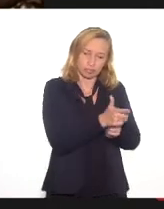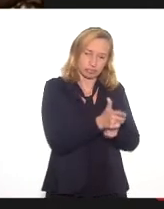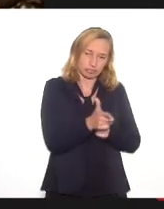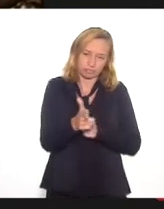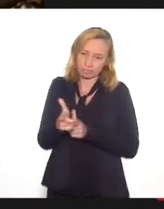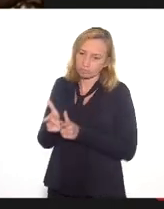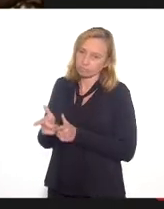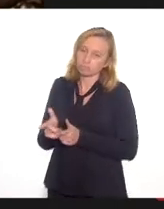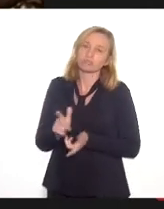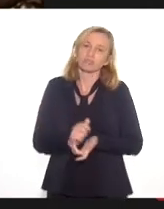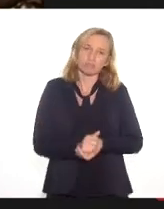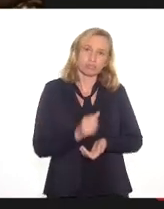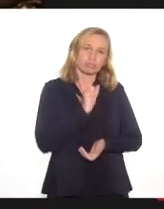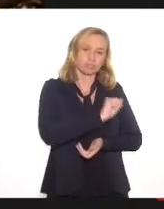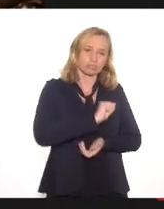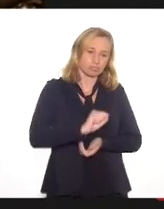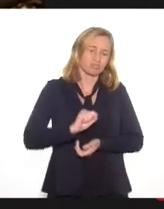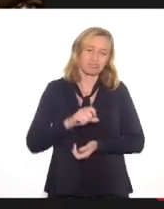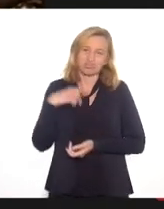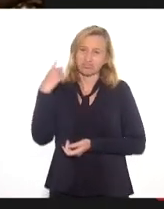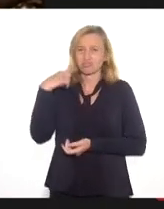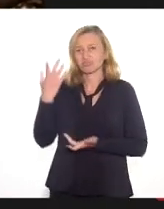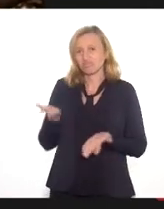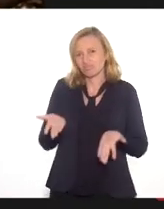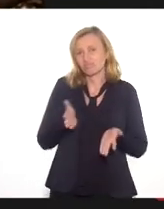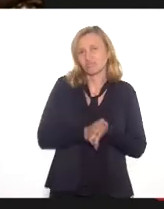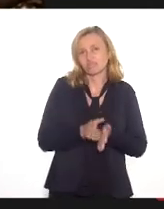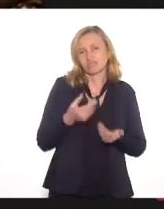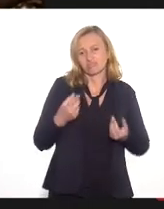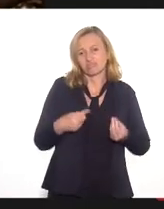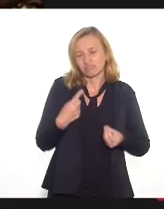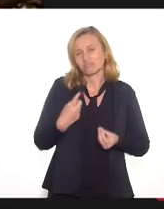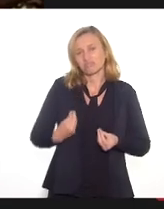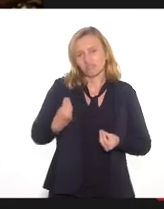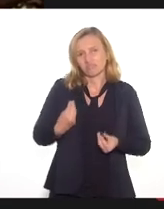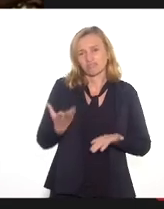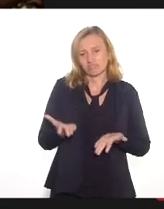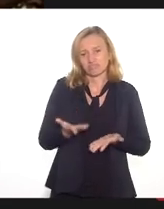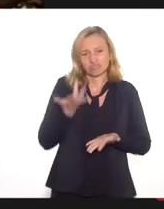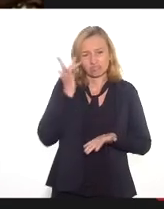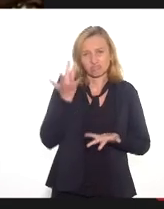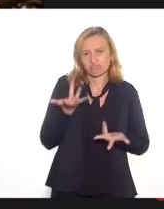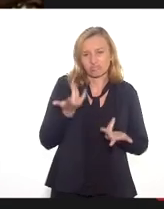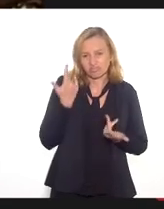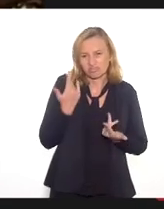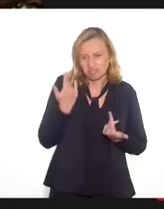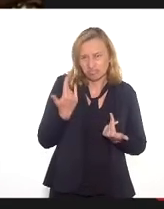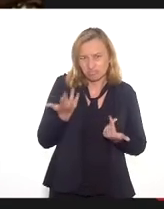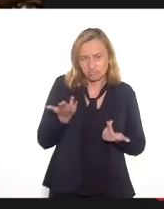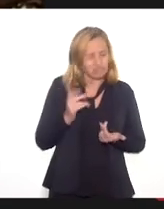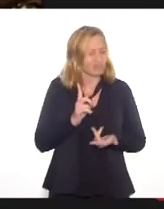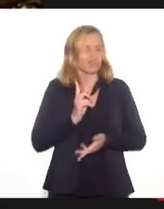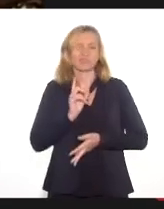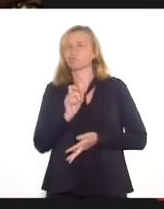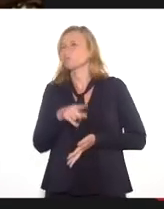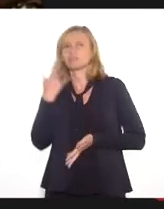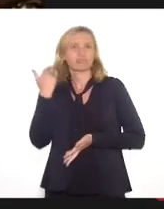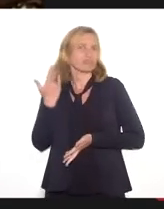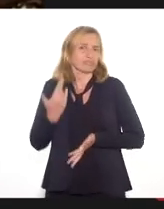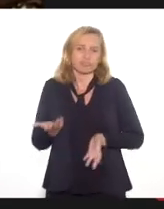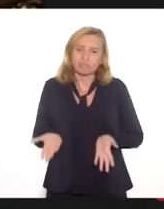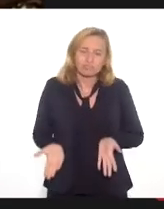falta é chacina que loucura o que que é isso o que a gente está vivendo e achando e achando que isso é natural não é natural